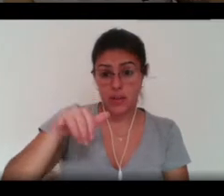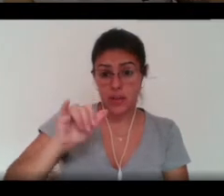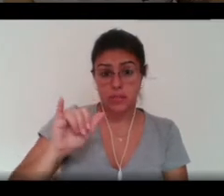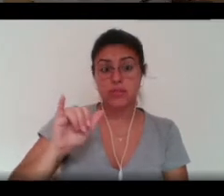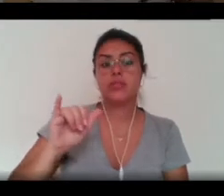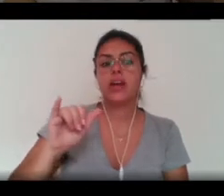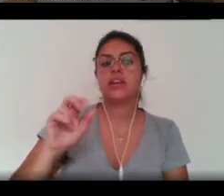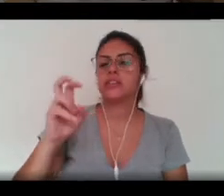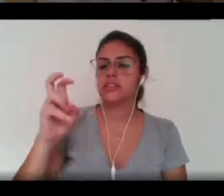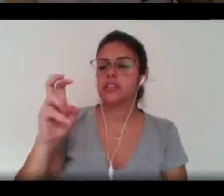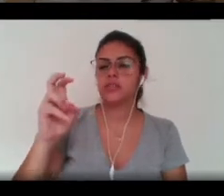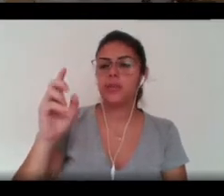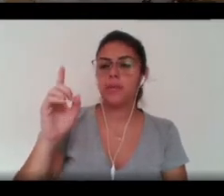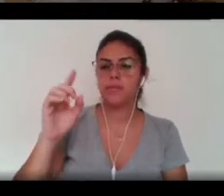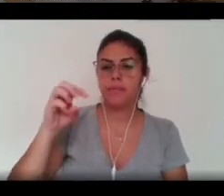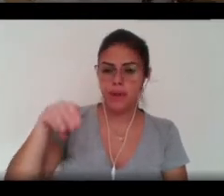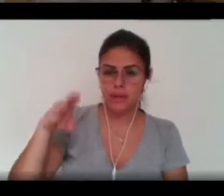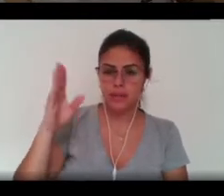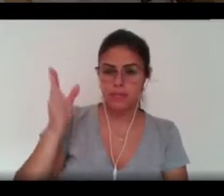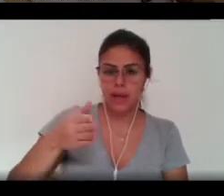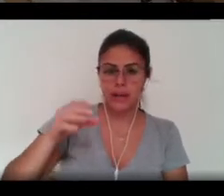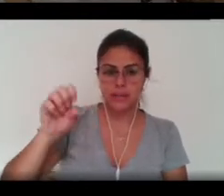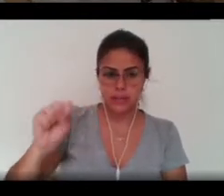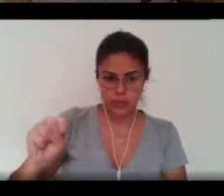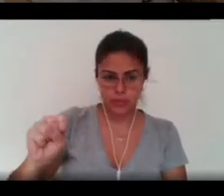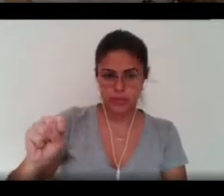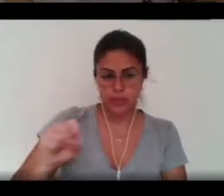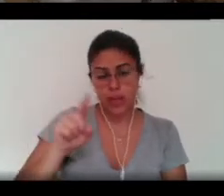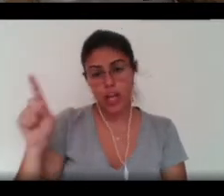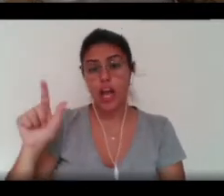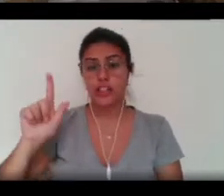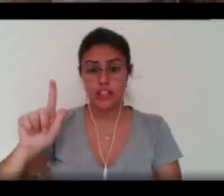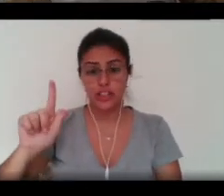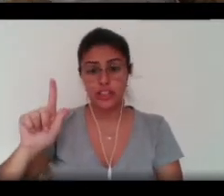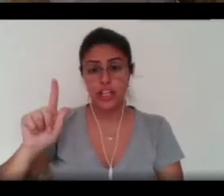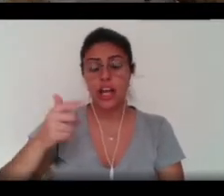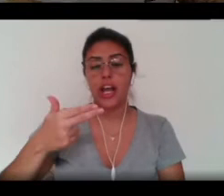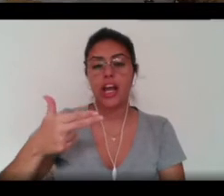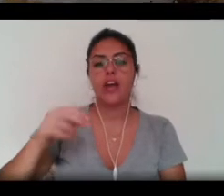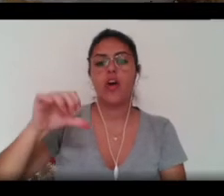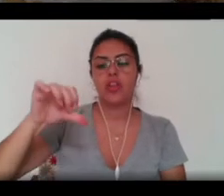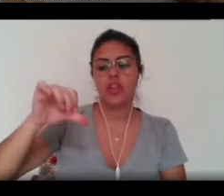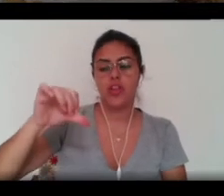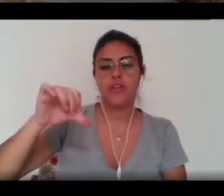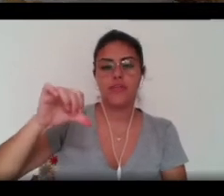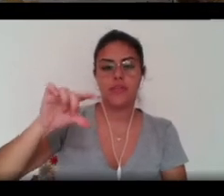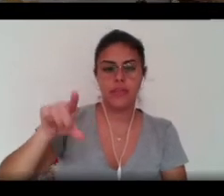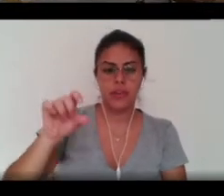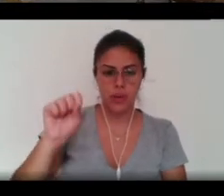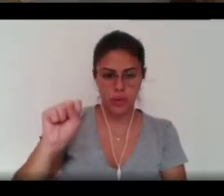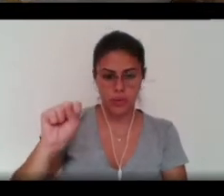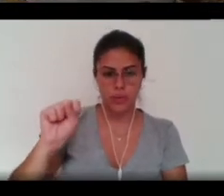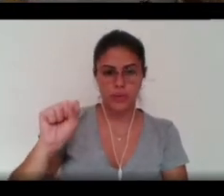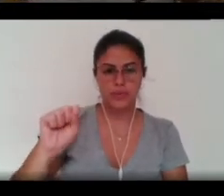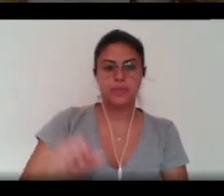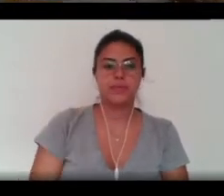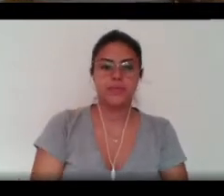metros por segundo, né? E G igual a 9,8 metros por segundo ao